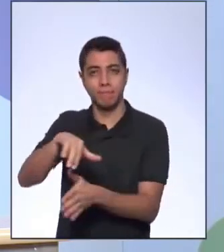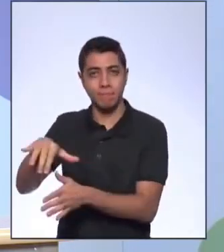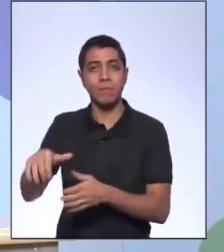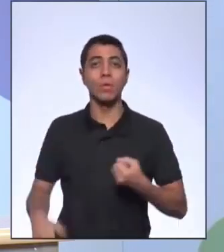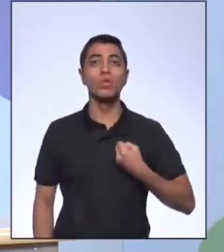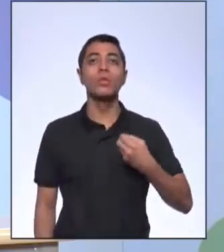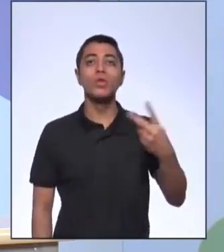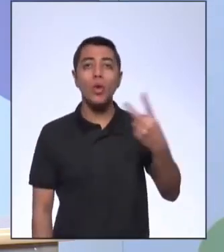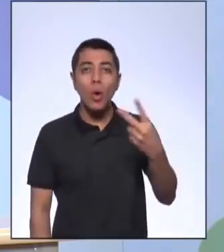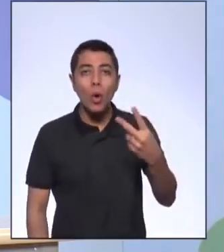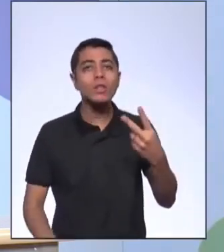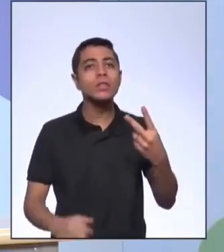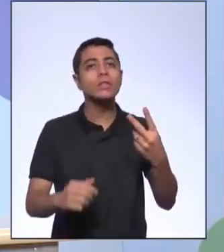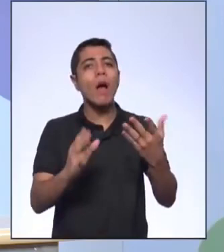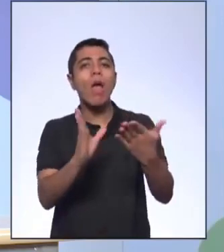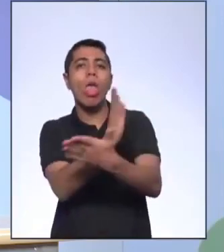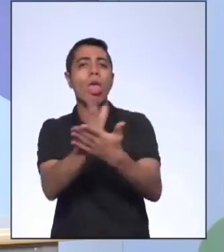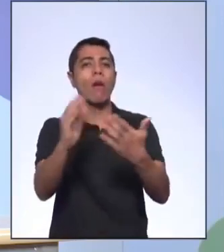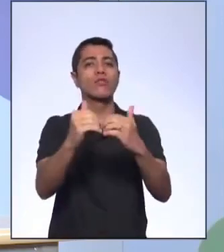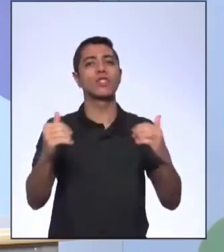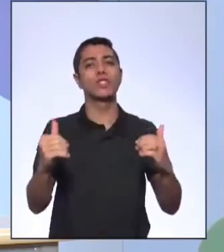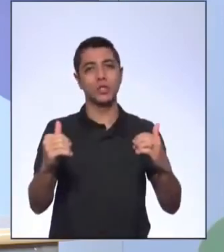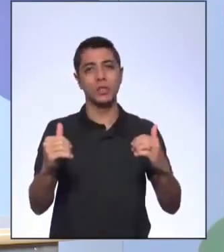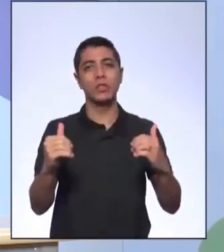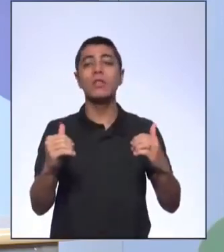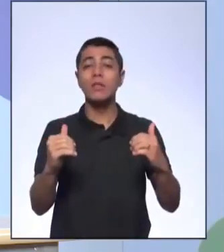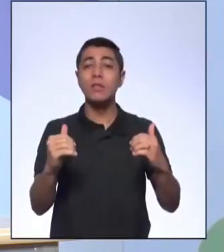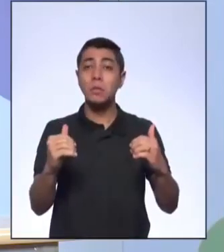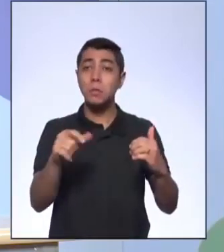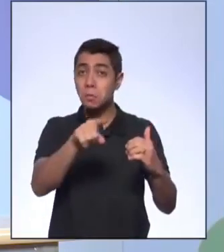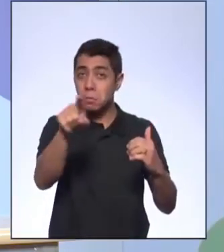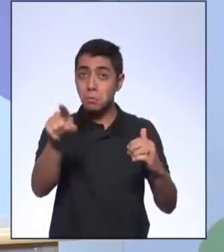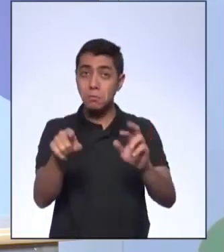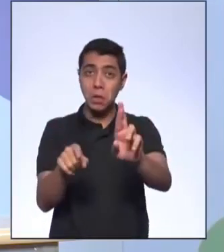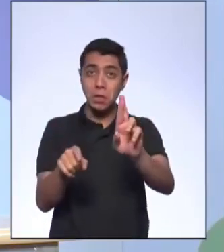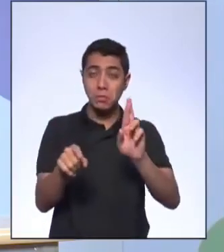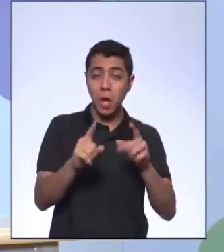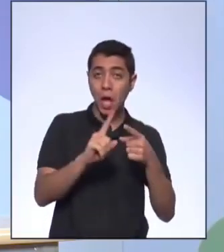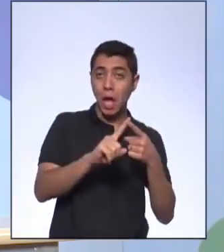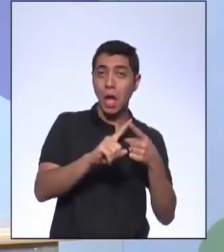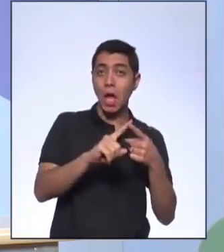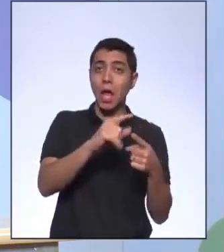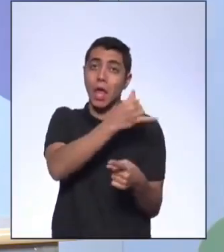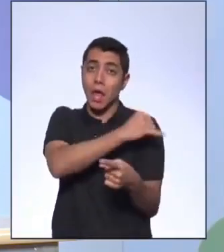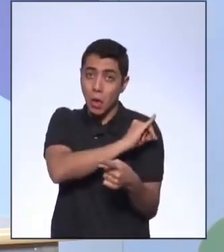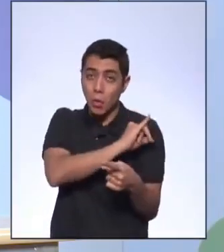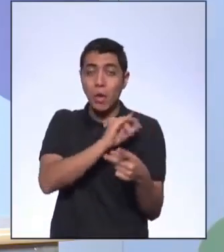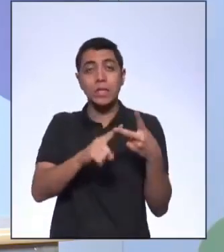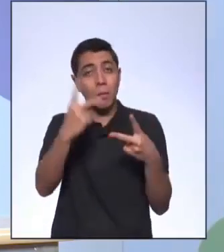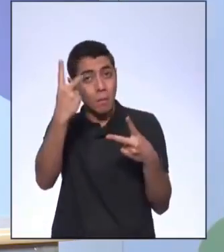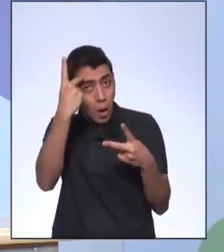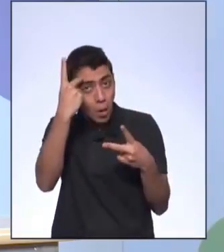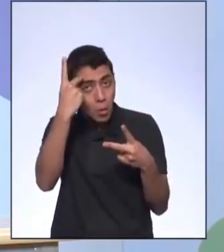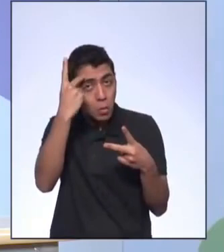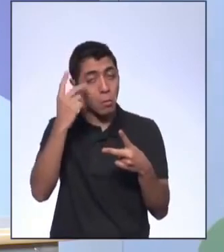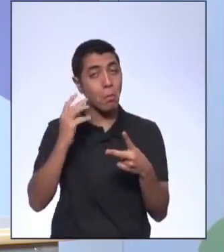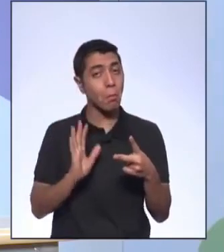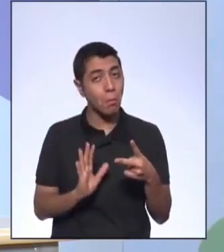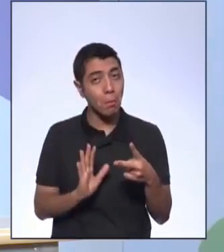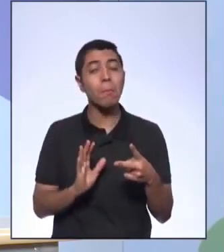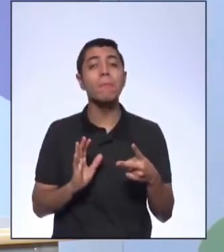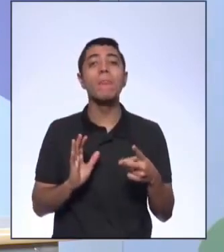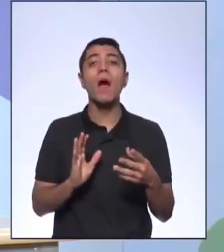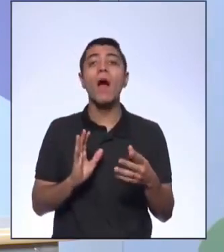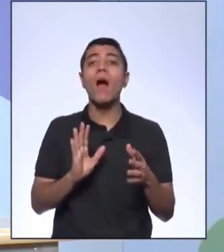respondeu que as metrópoles nacionais são Rio de Janeiro e São Paulo mais olhando aqui o chat que foi passando muita